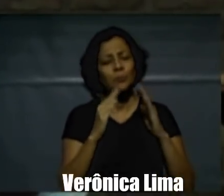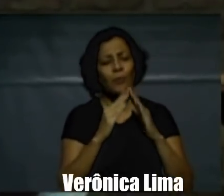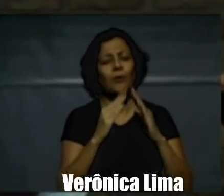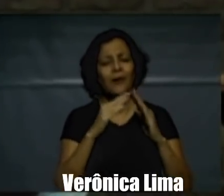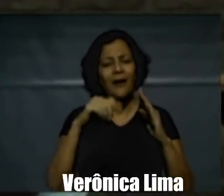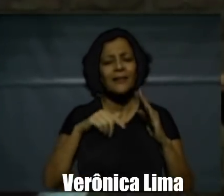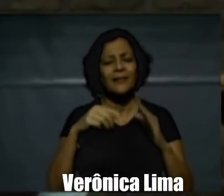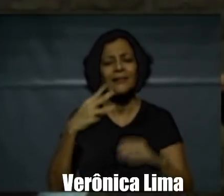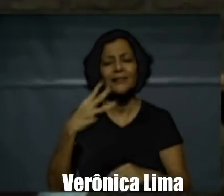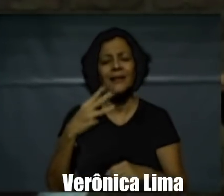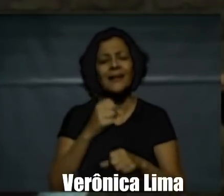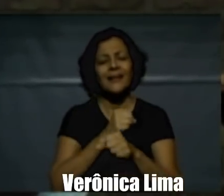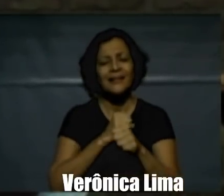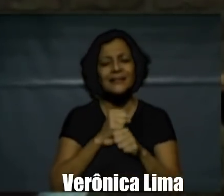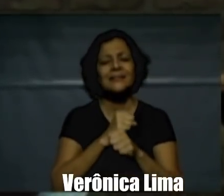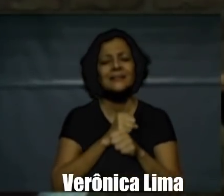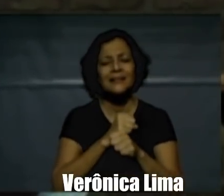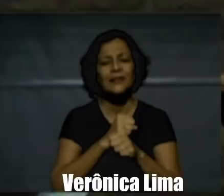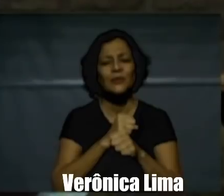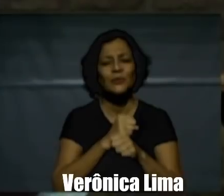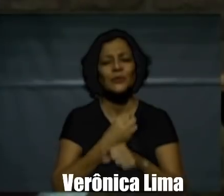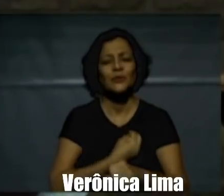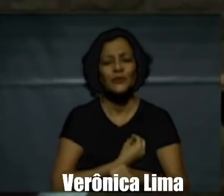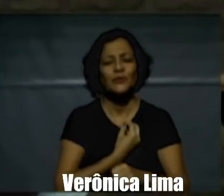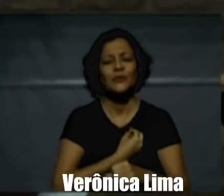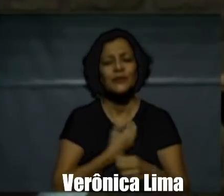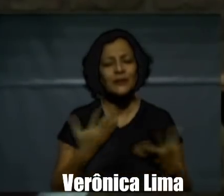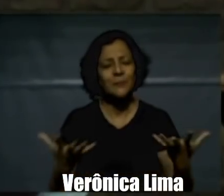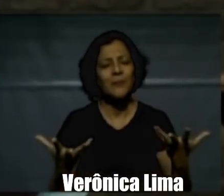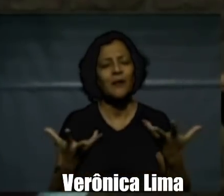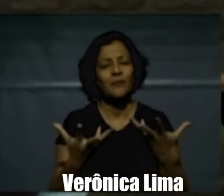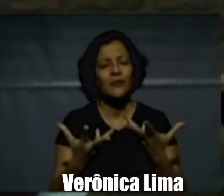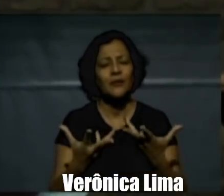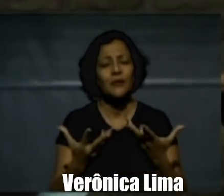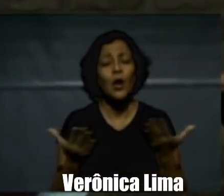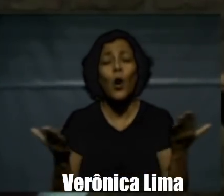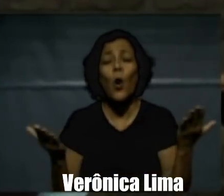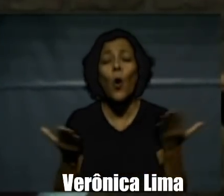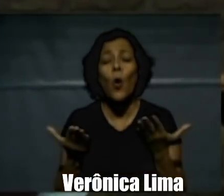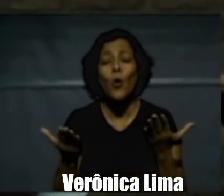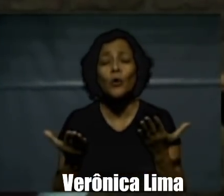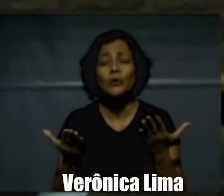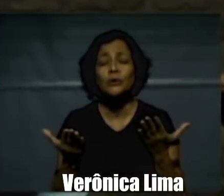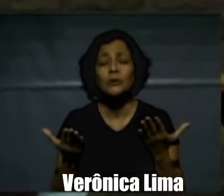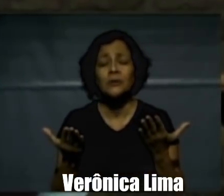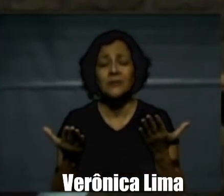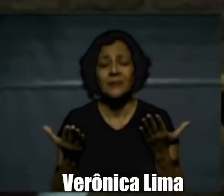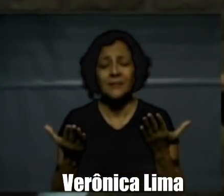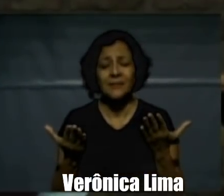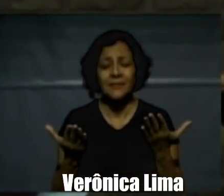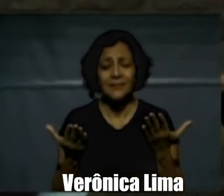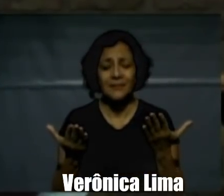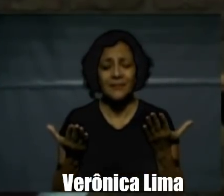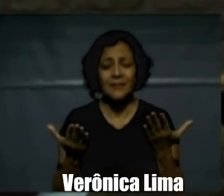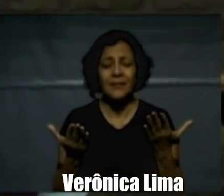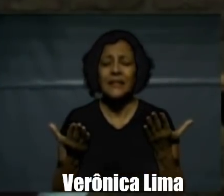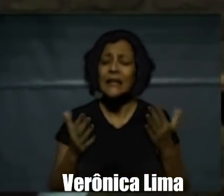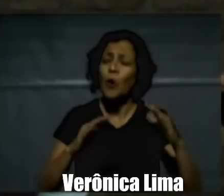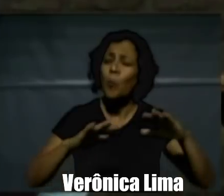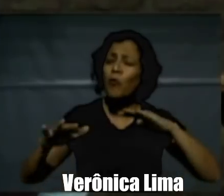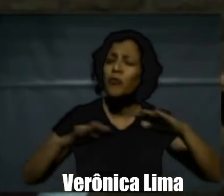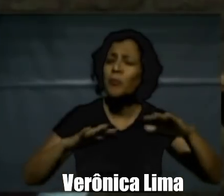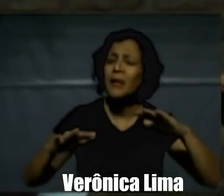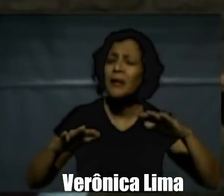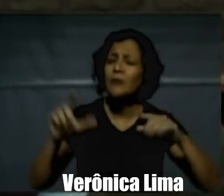anos maravilhosos da nossa vida, e que hoje o movimento dos homens